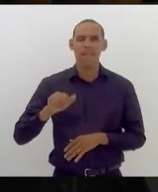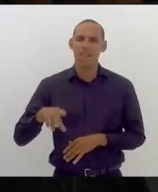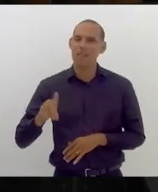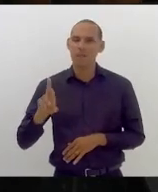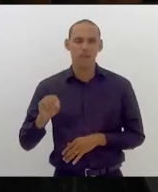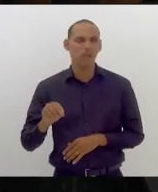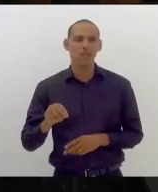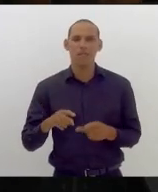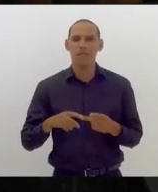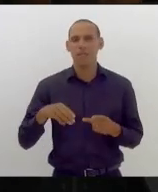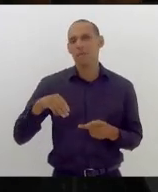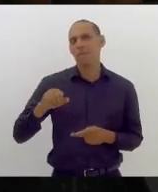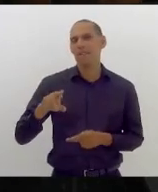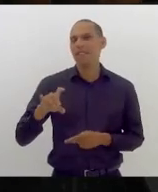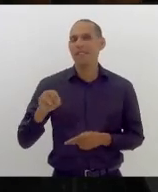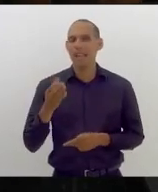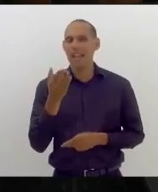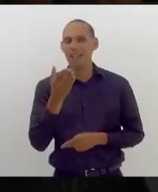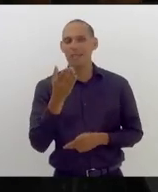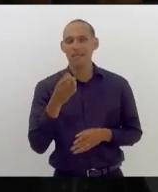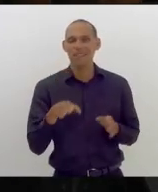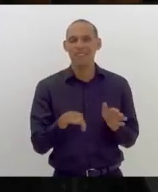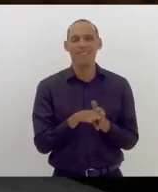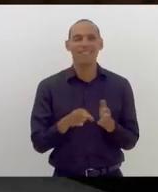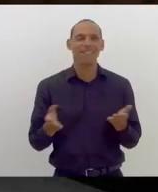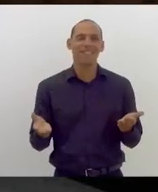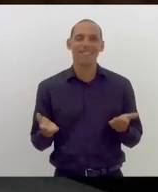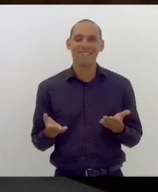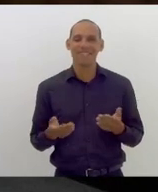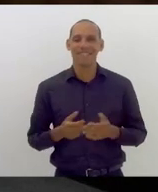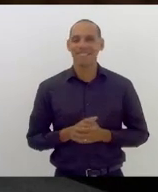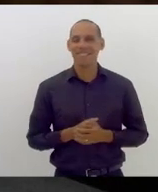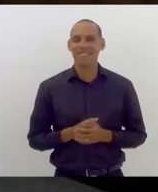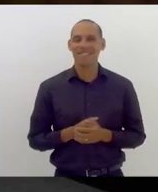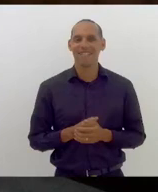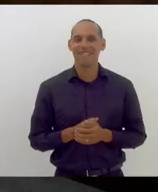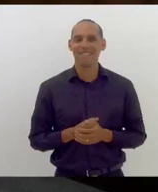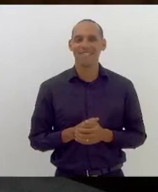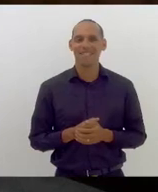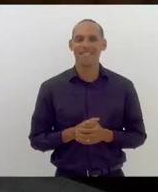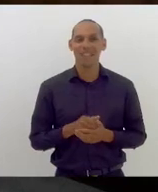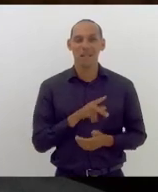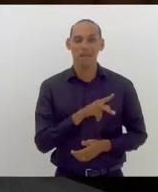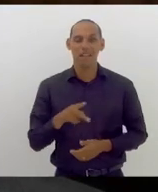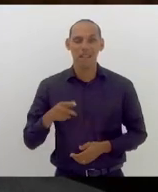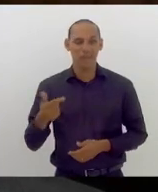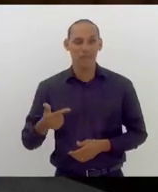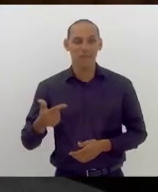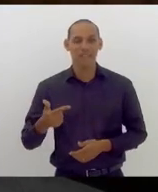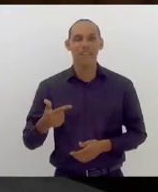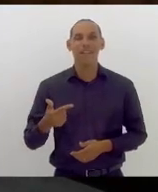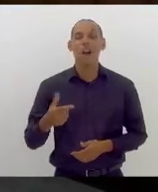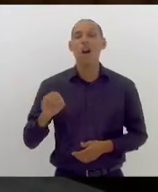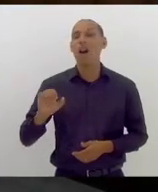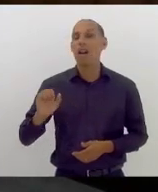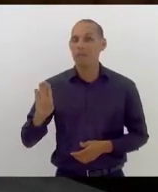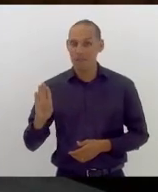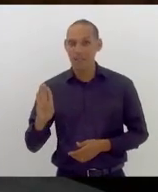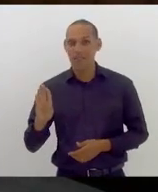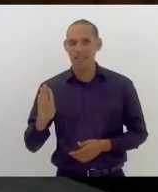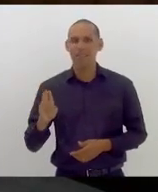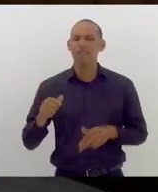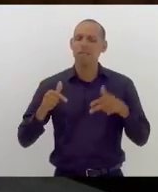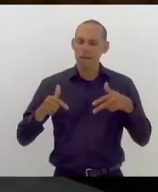o Marcelo da OAB, que deve chegar aqui agora, hoje lá vice-presidente da Ordem dos Advogados do Brasil, que também